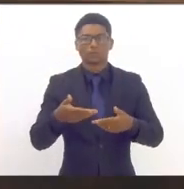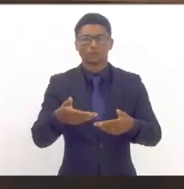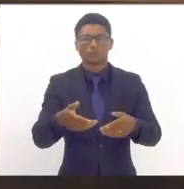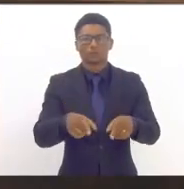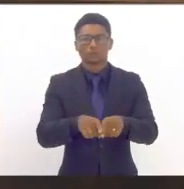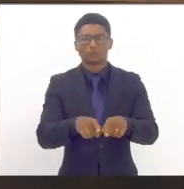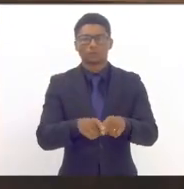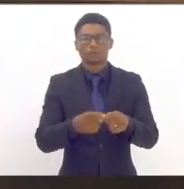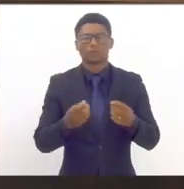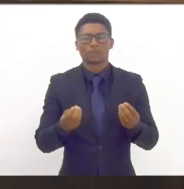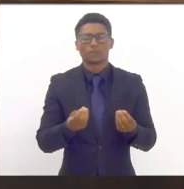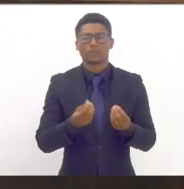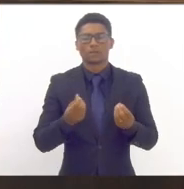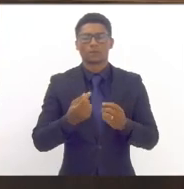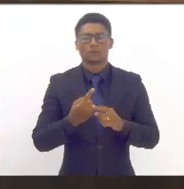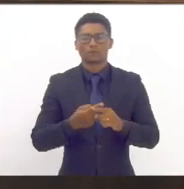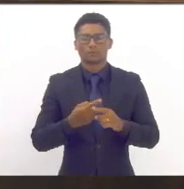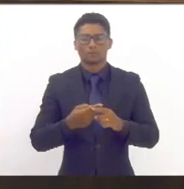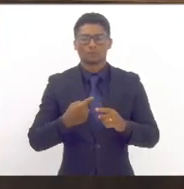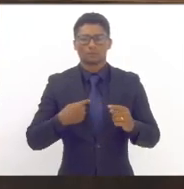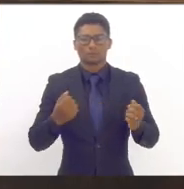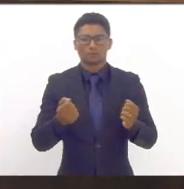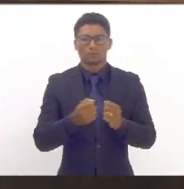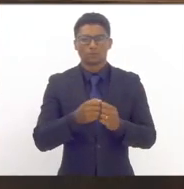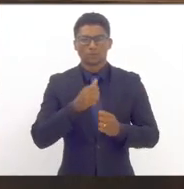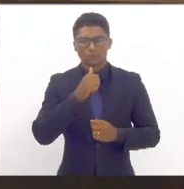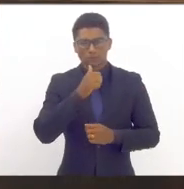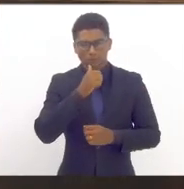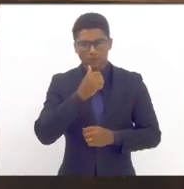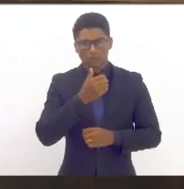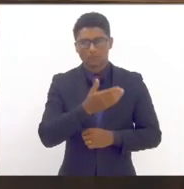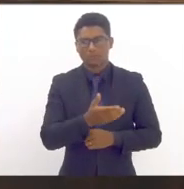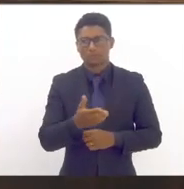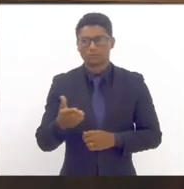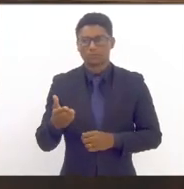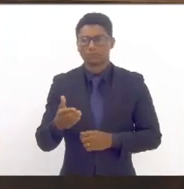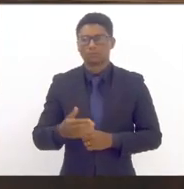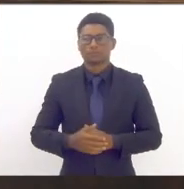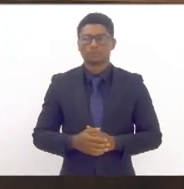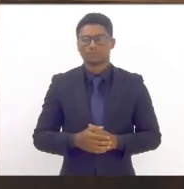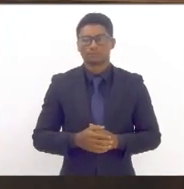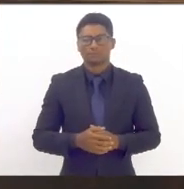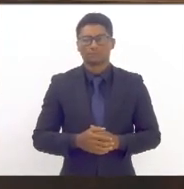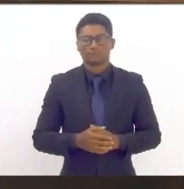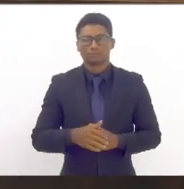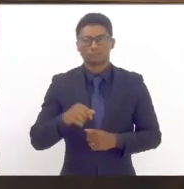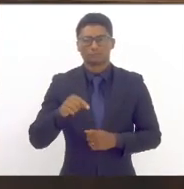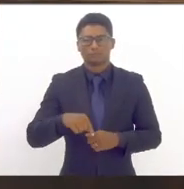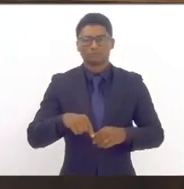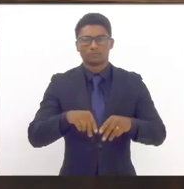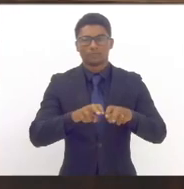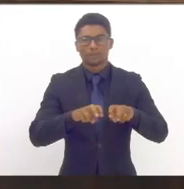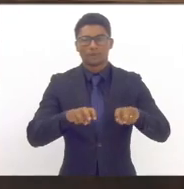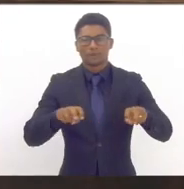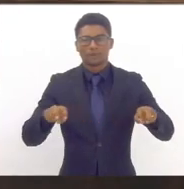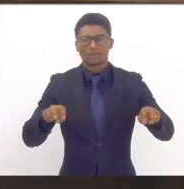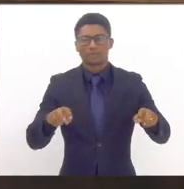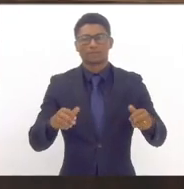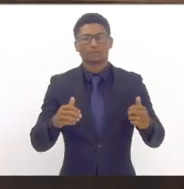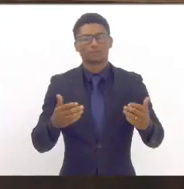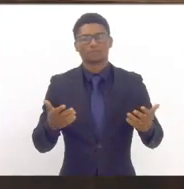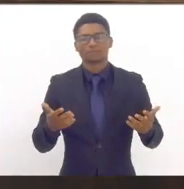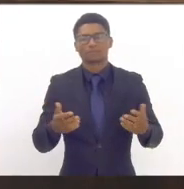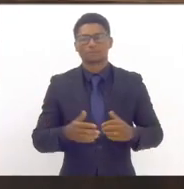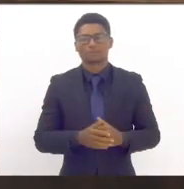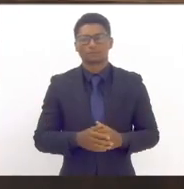sensibilidade de estar ao lado dessas mulheres aqui nessa mesa de honra. Mas, como